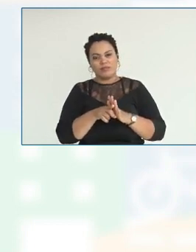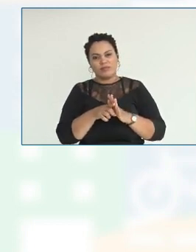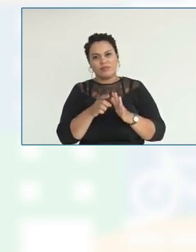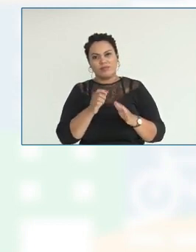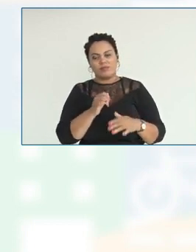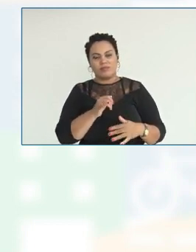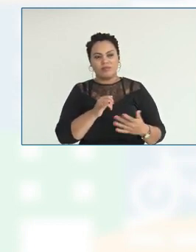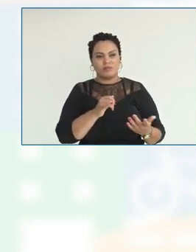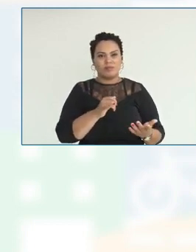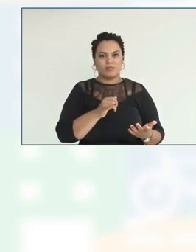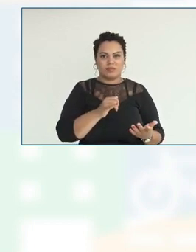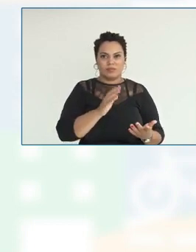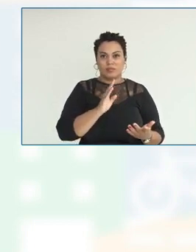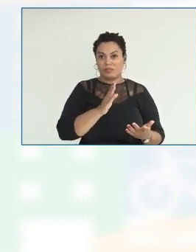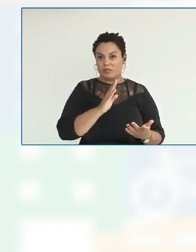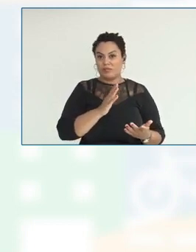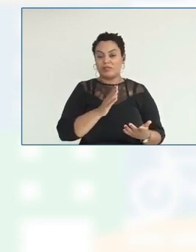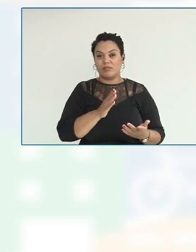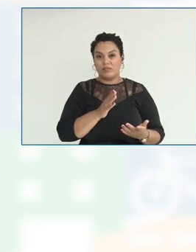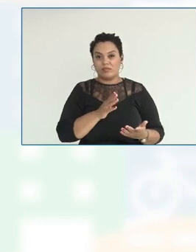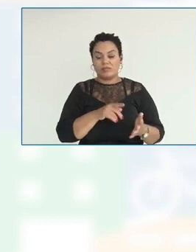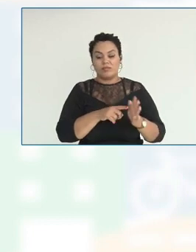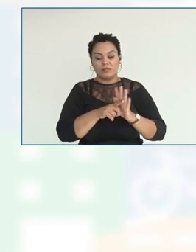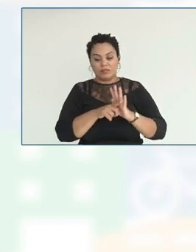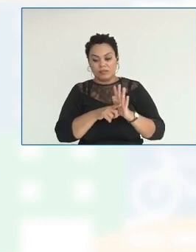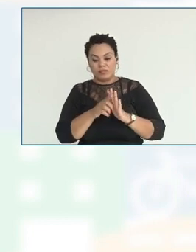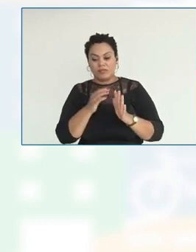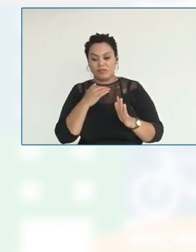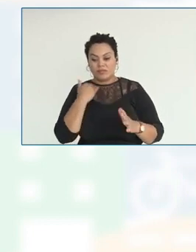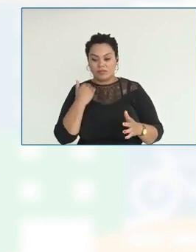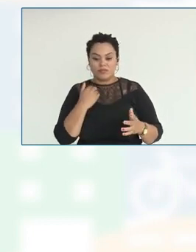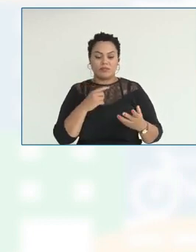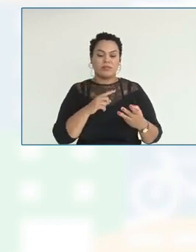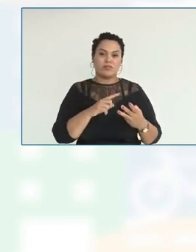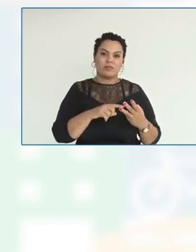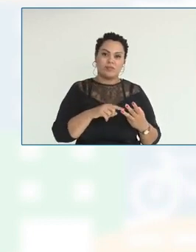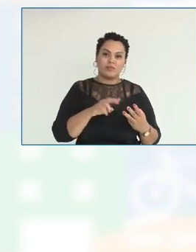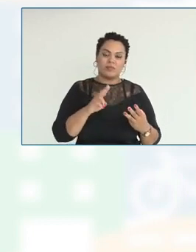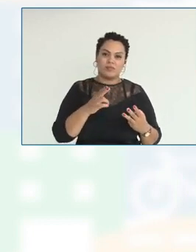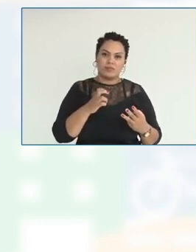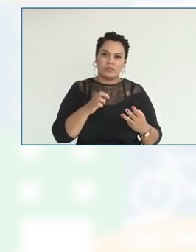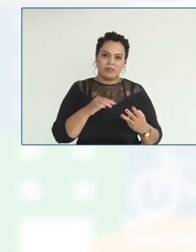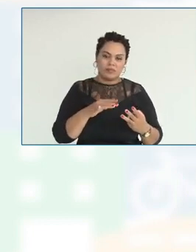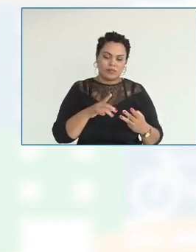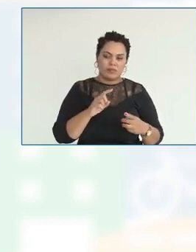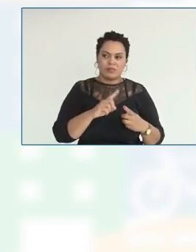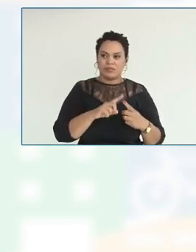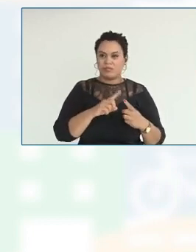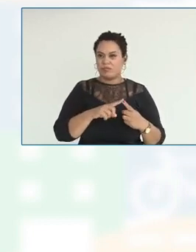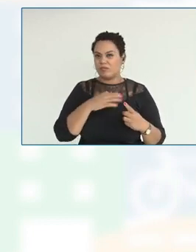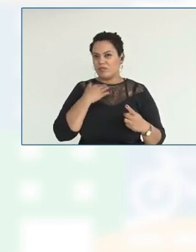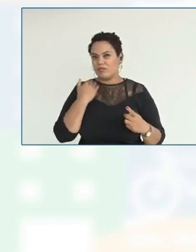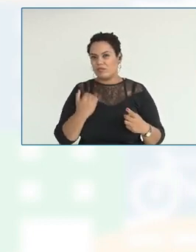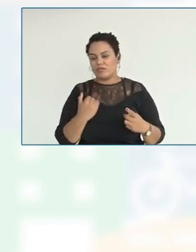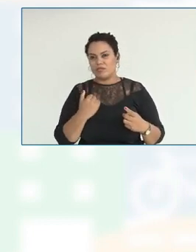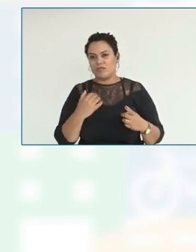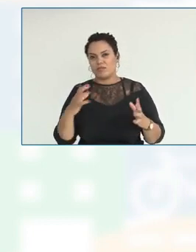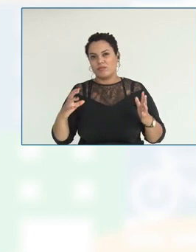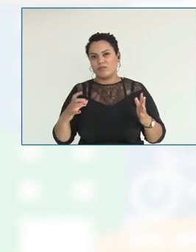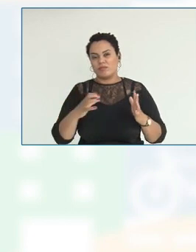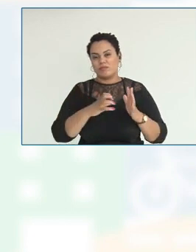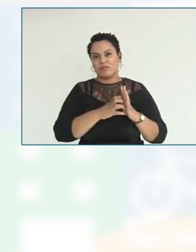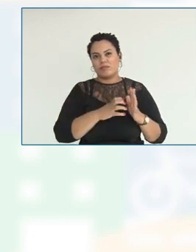gente, como já mencionou, a gente investiga óbito, chumbinho em caso atípico. Óbito a gente usa como fonte de informação o Banco do Sistema de